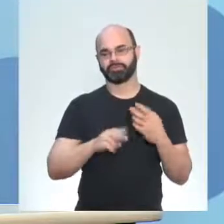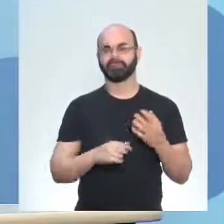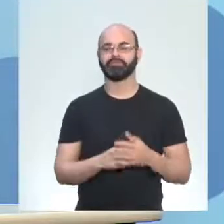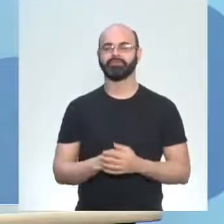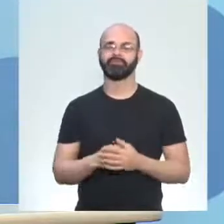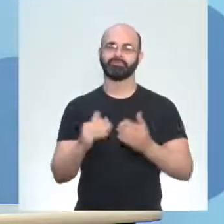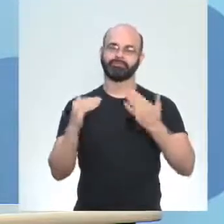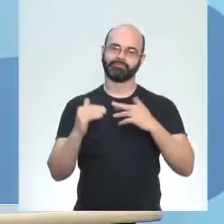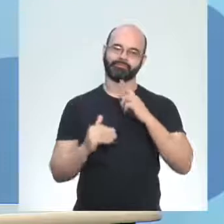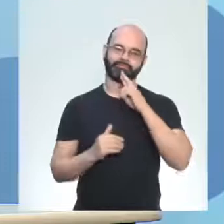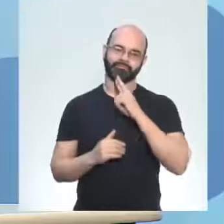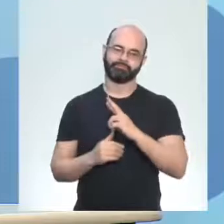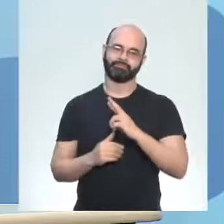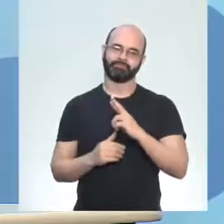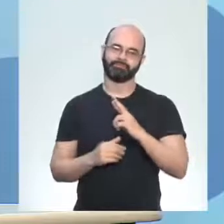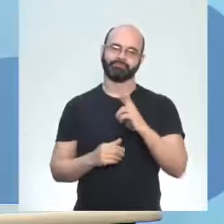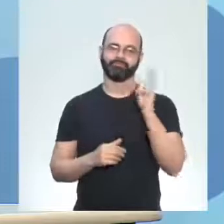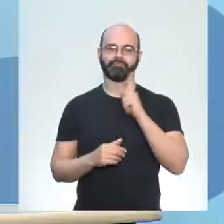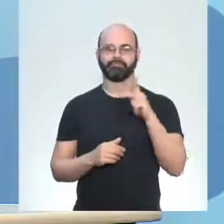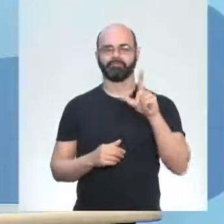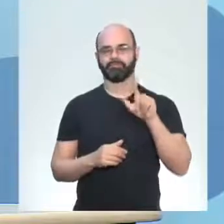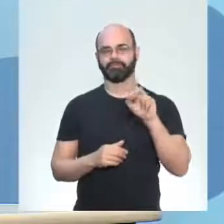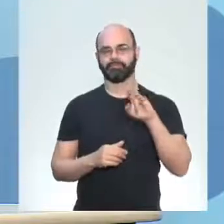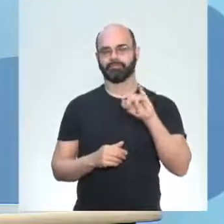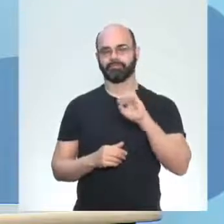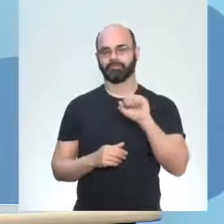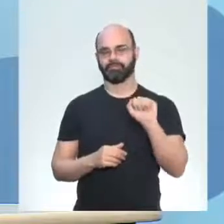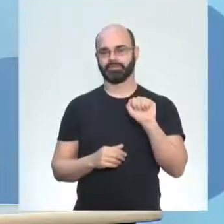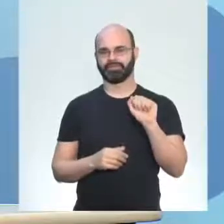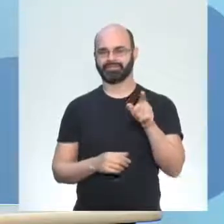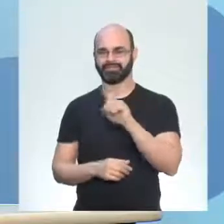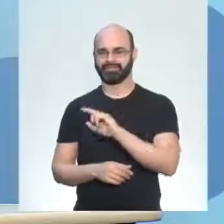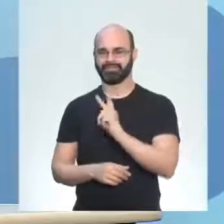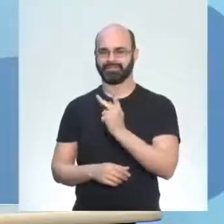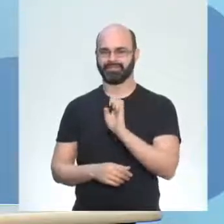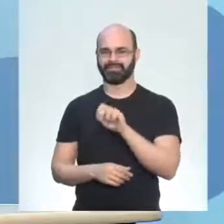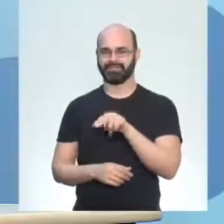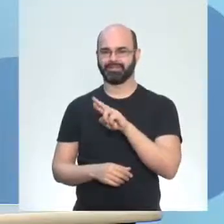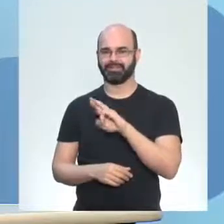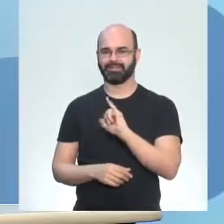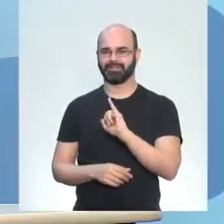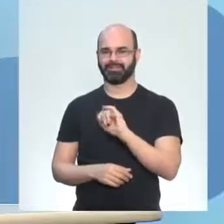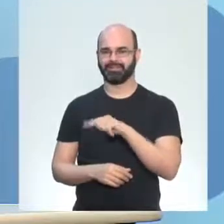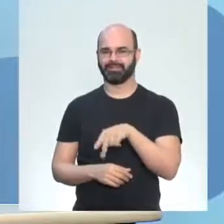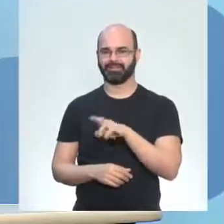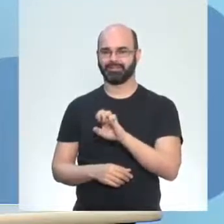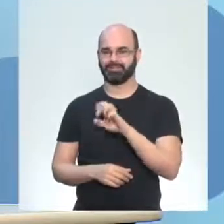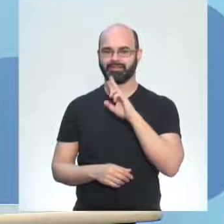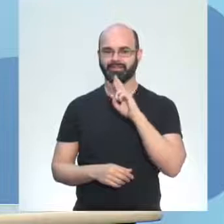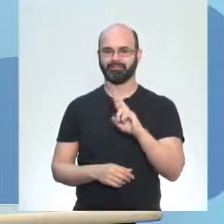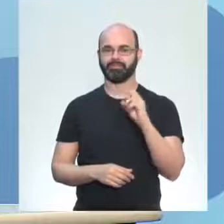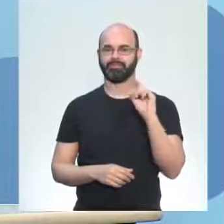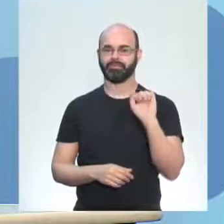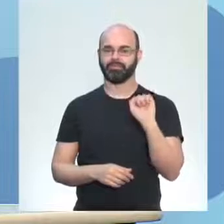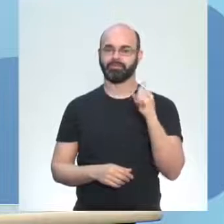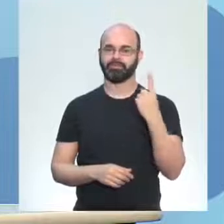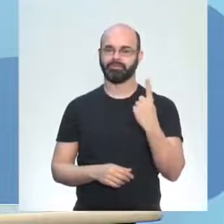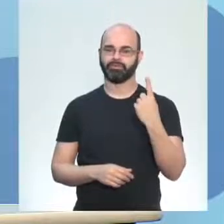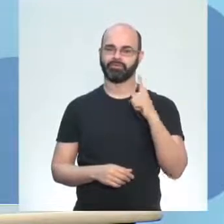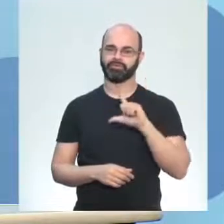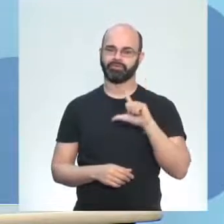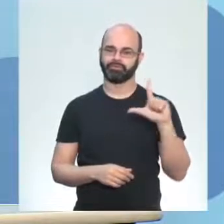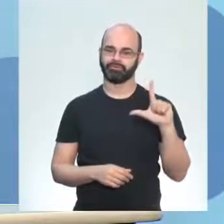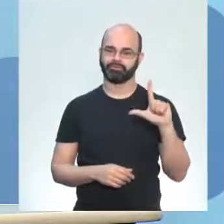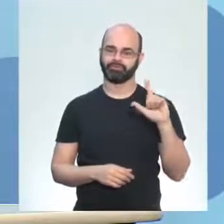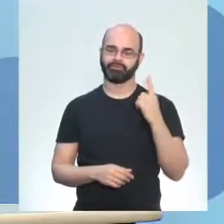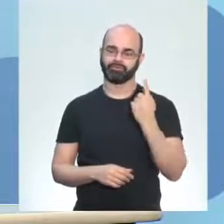a sua pergunta, Sim. a professora Larissa colocando do Henrique aqui, ó, 81 litros, Tony. E começou a subir 81